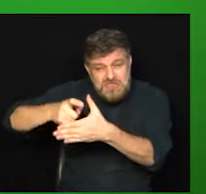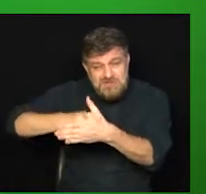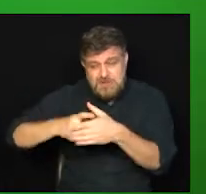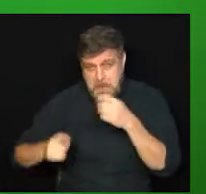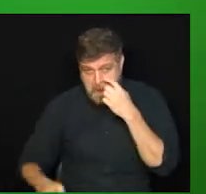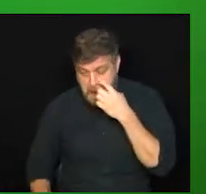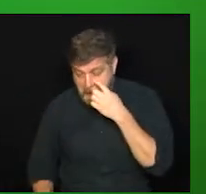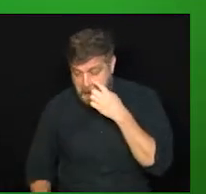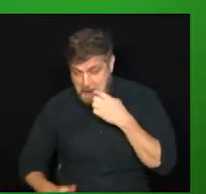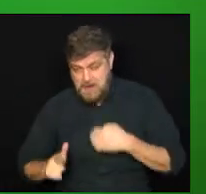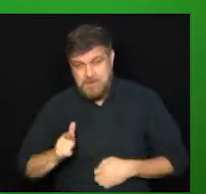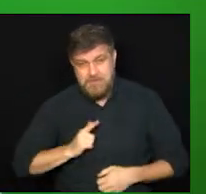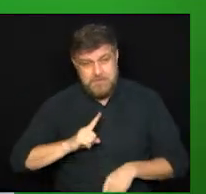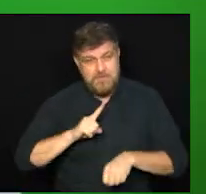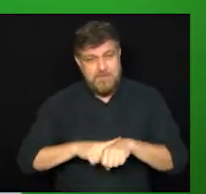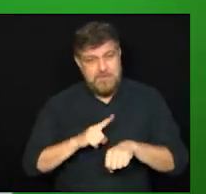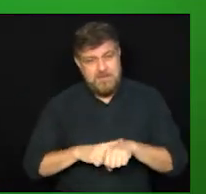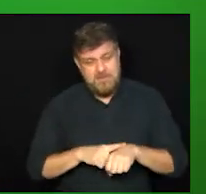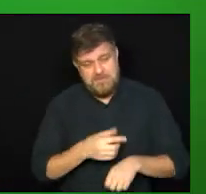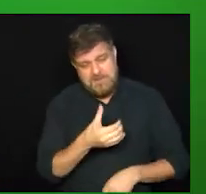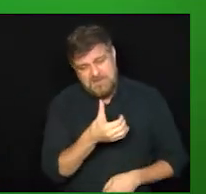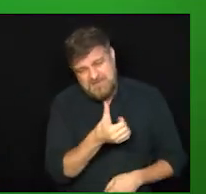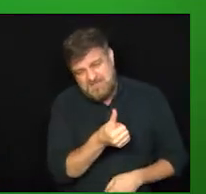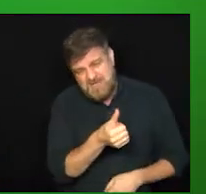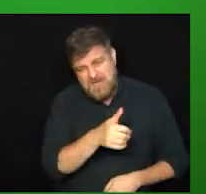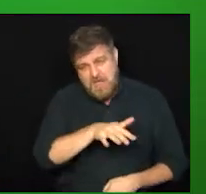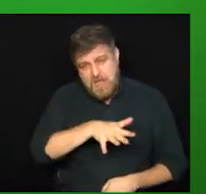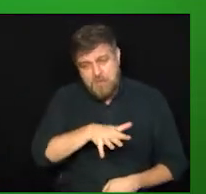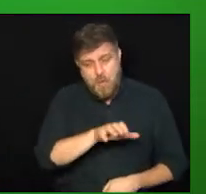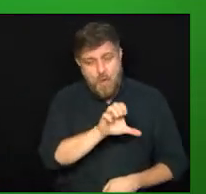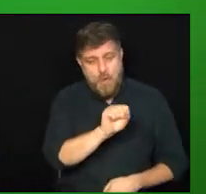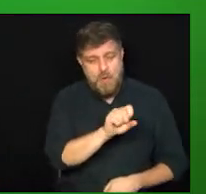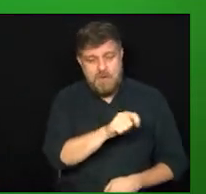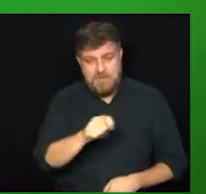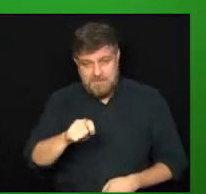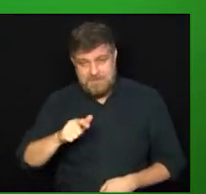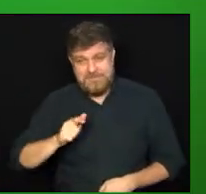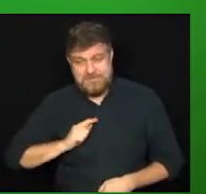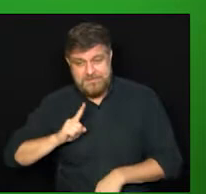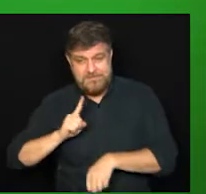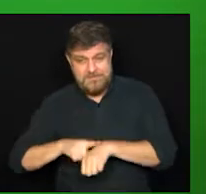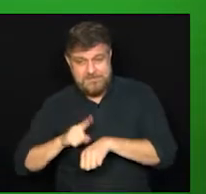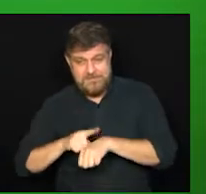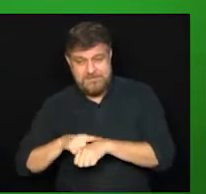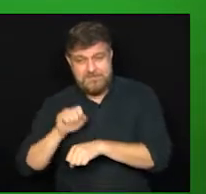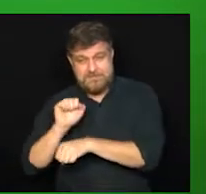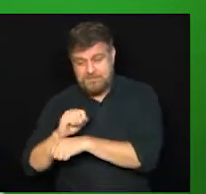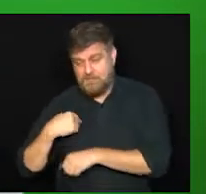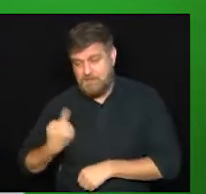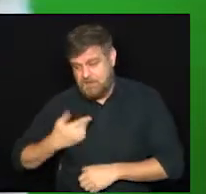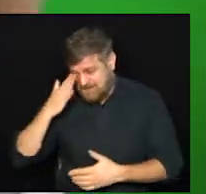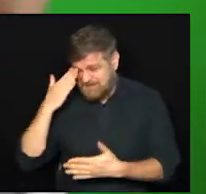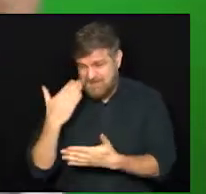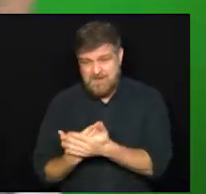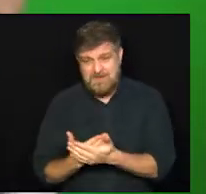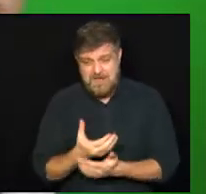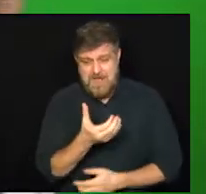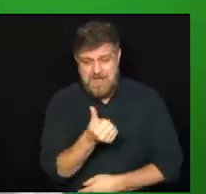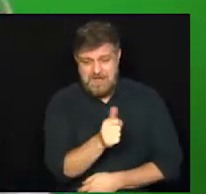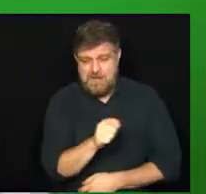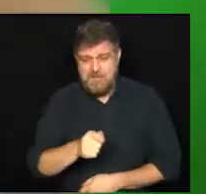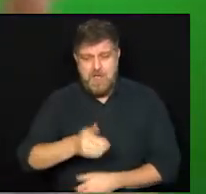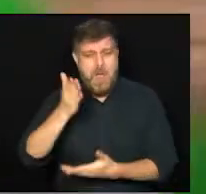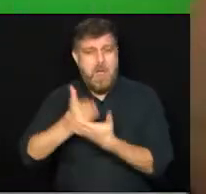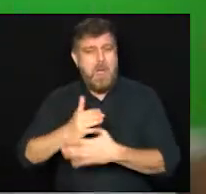empréstimo teve uma carência de 6, 7, 8 meses e nós acreditávamos que dentro de 6 meses